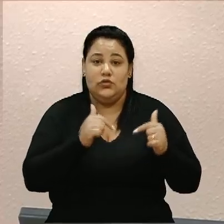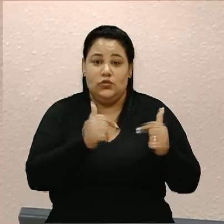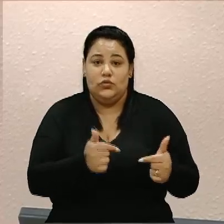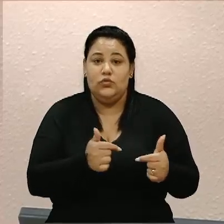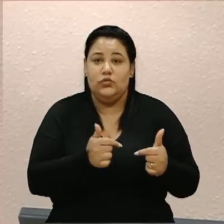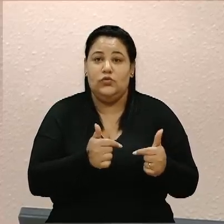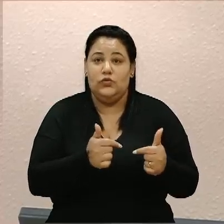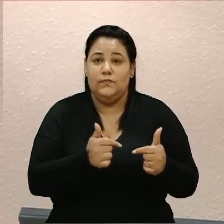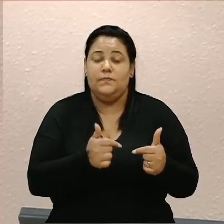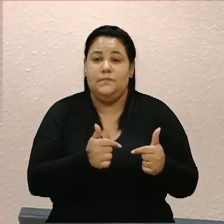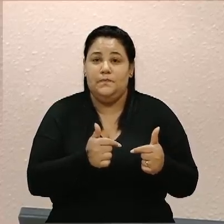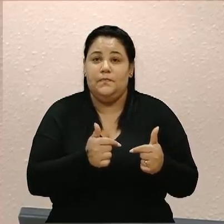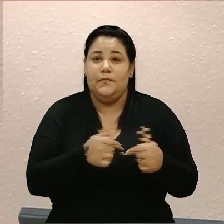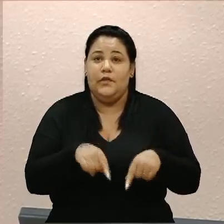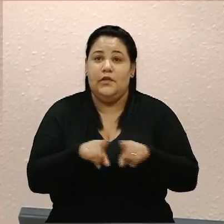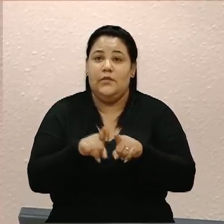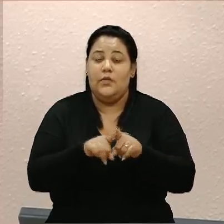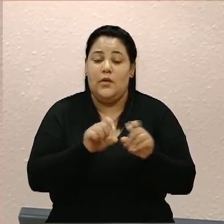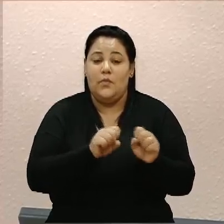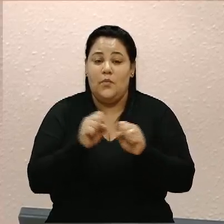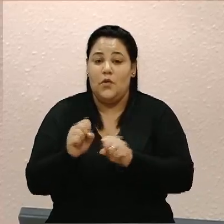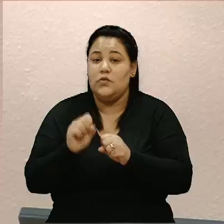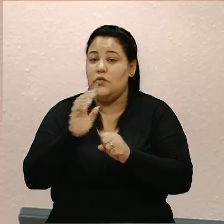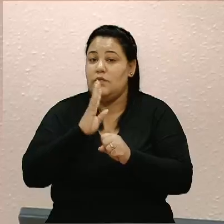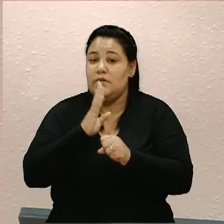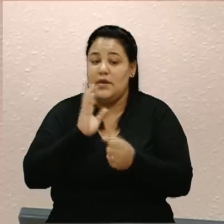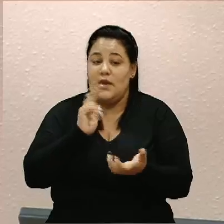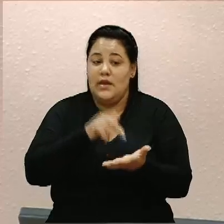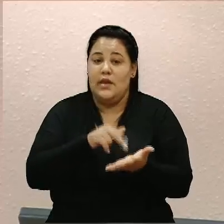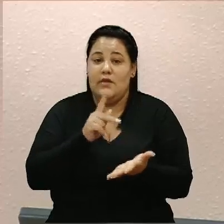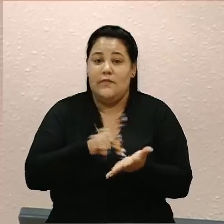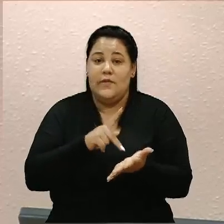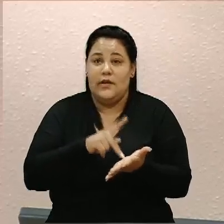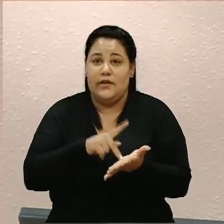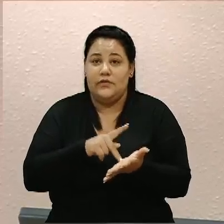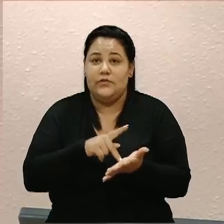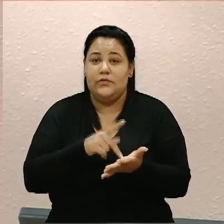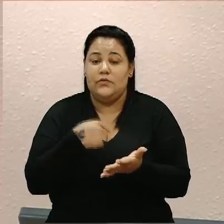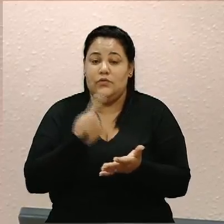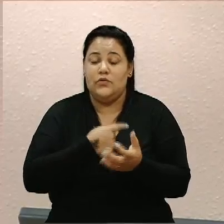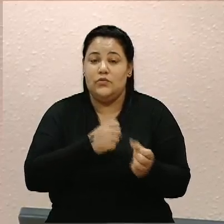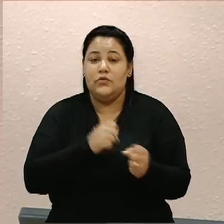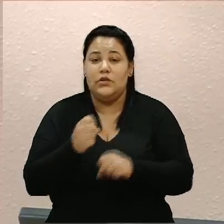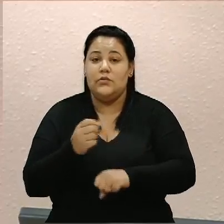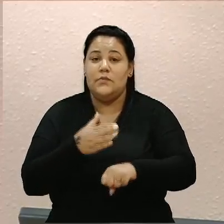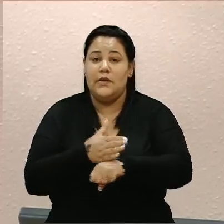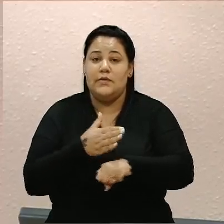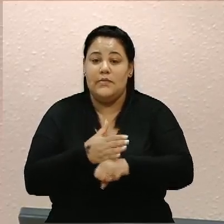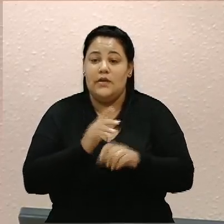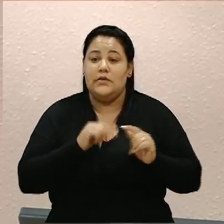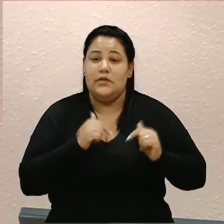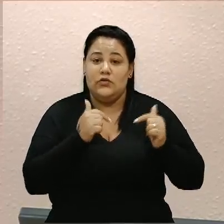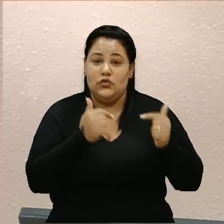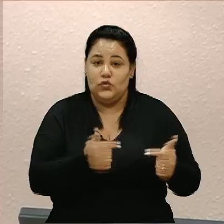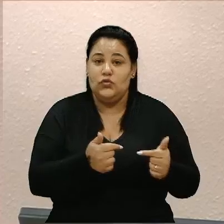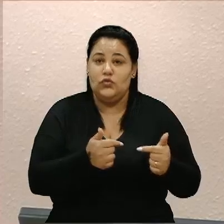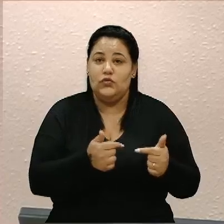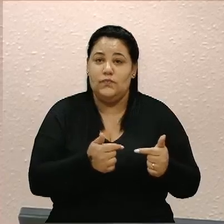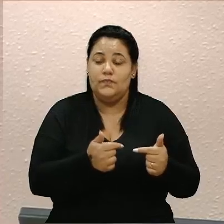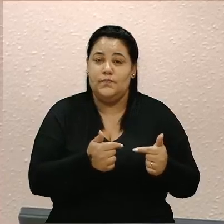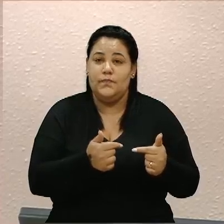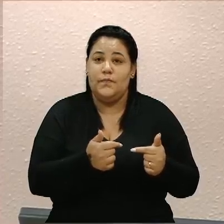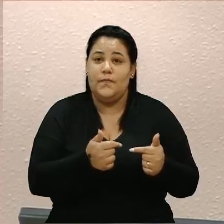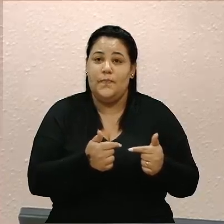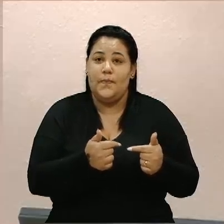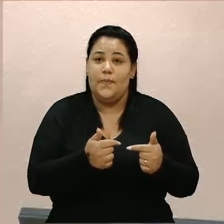que, para que a gente possa conhecer a realidade de fato, seria importante que nós estivéssemos participando dessas ações. Então, me coloquei à disposição e, assim